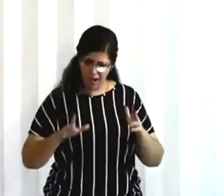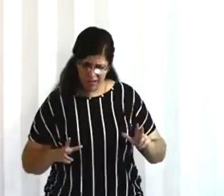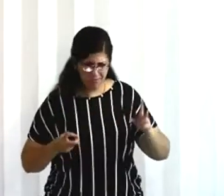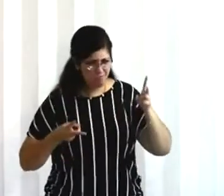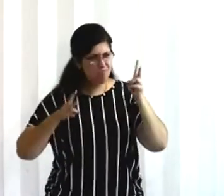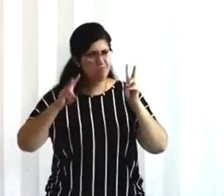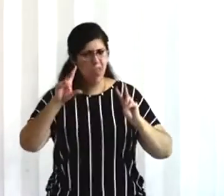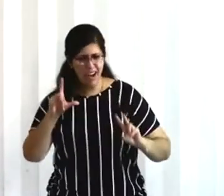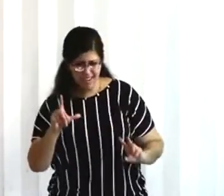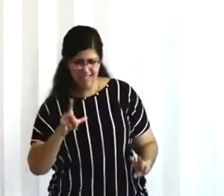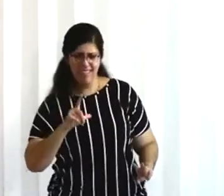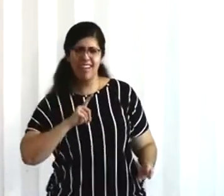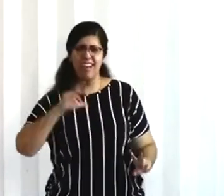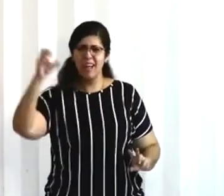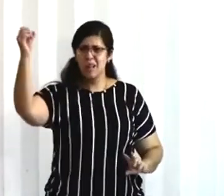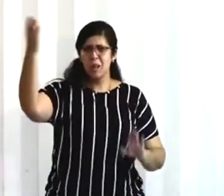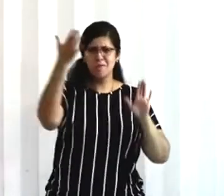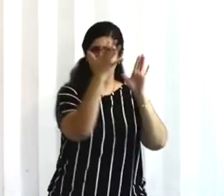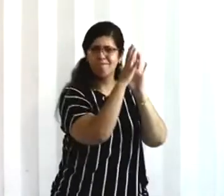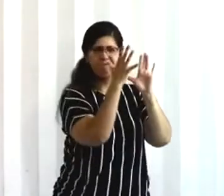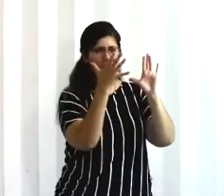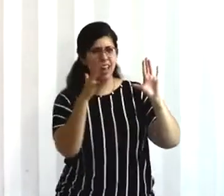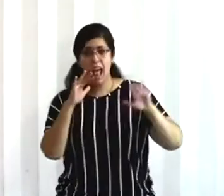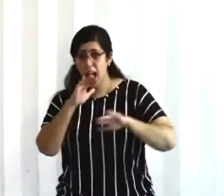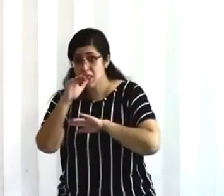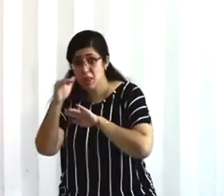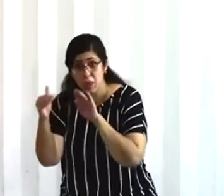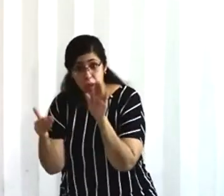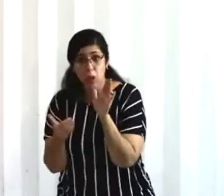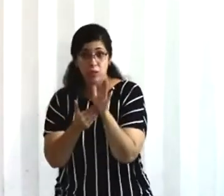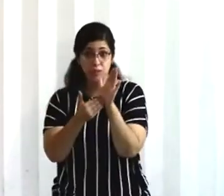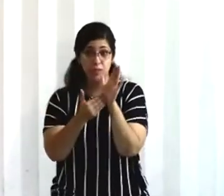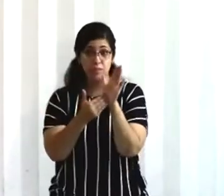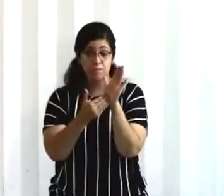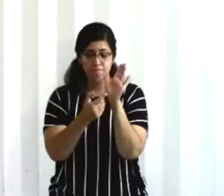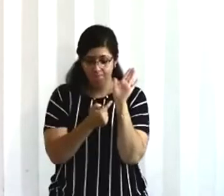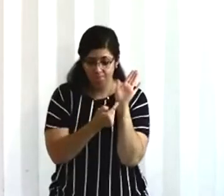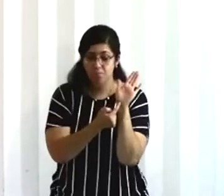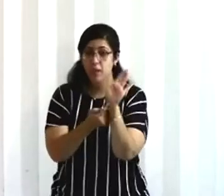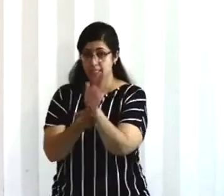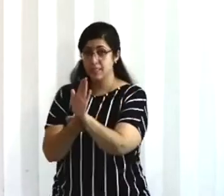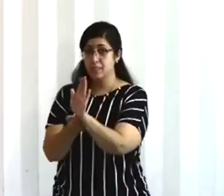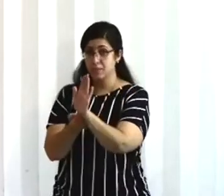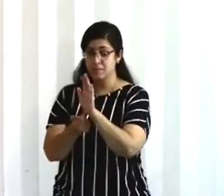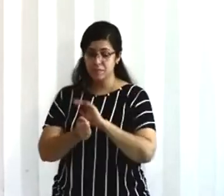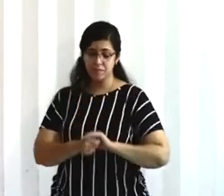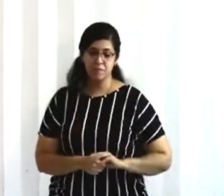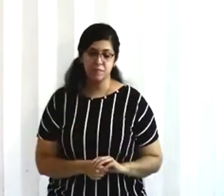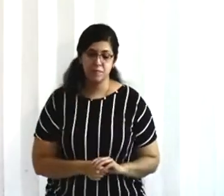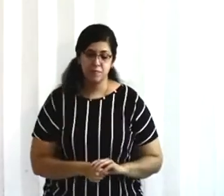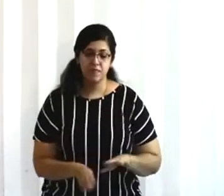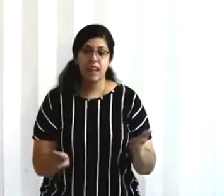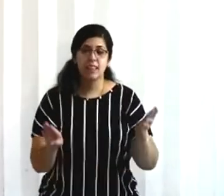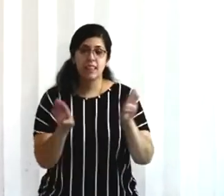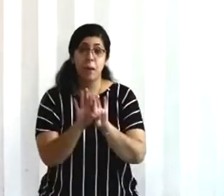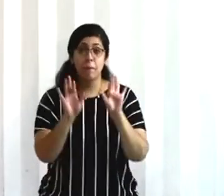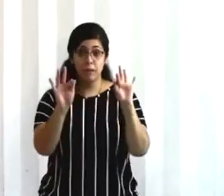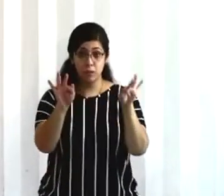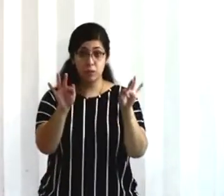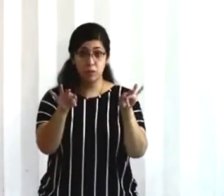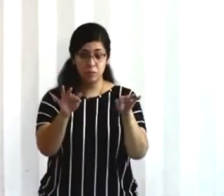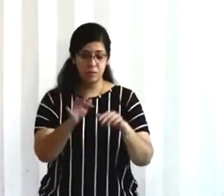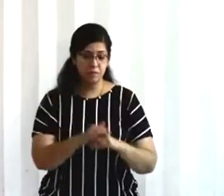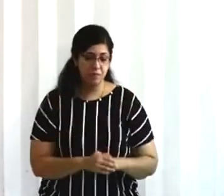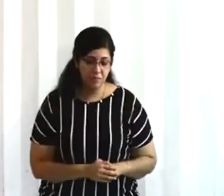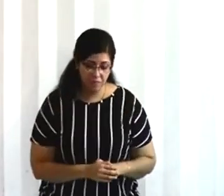que ilumina a todos através da regeneração. E por fim, veremos que a luz